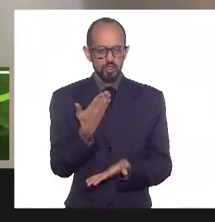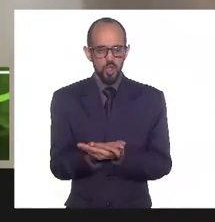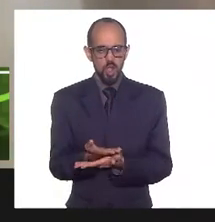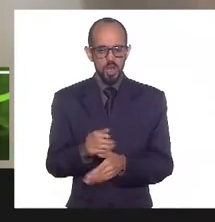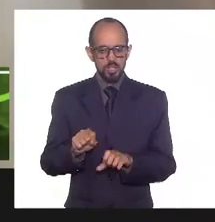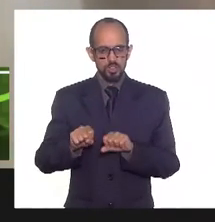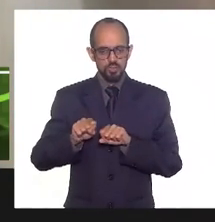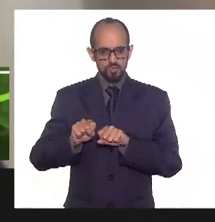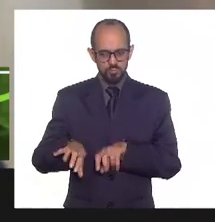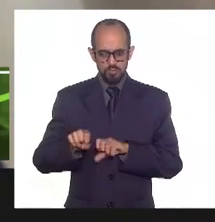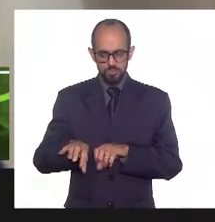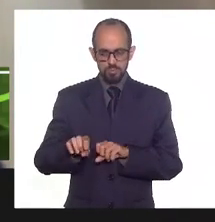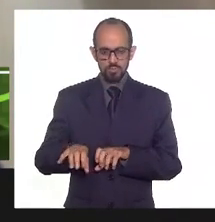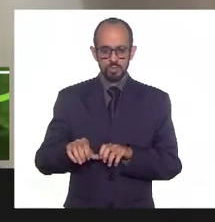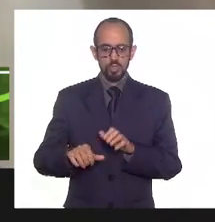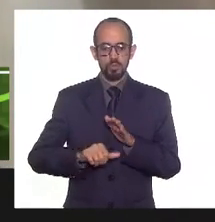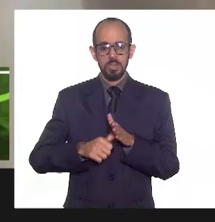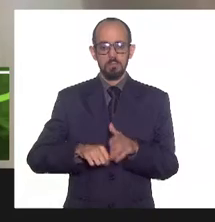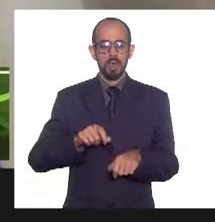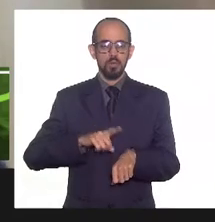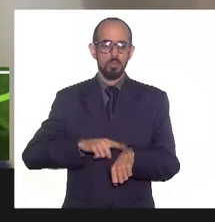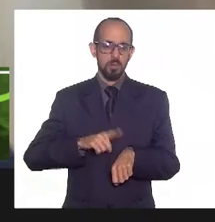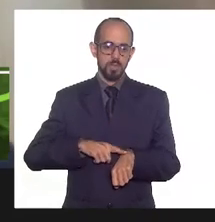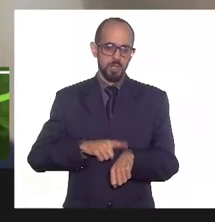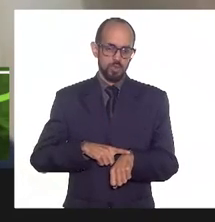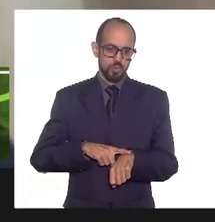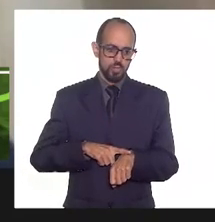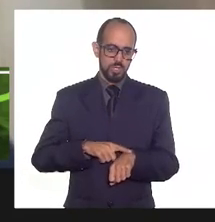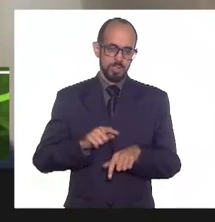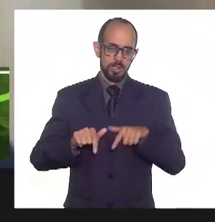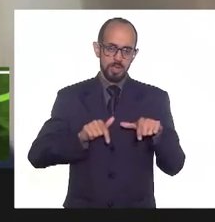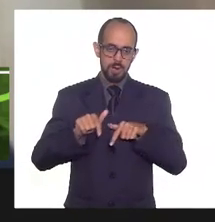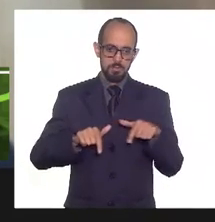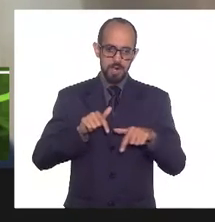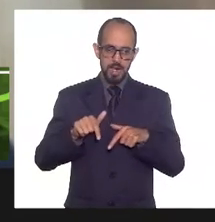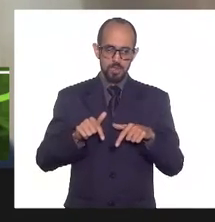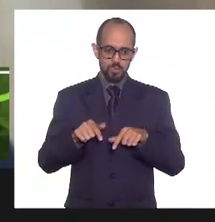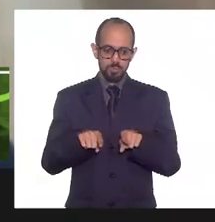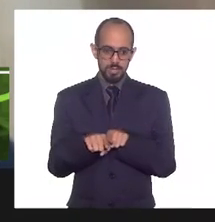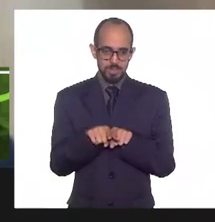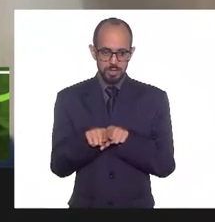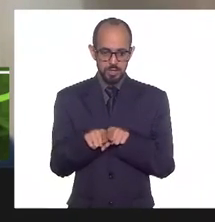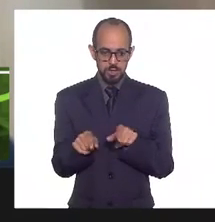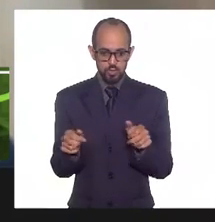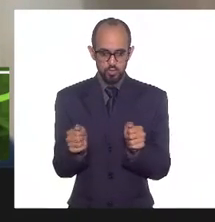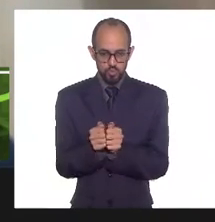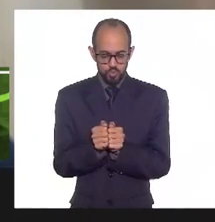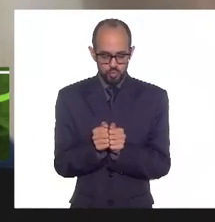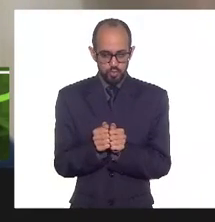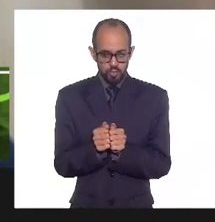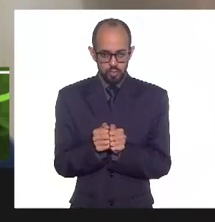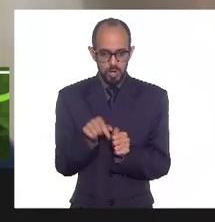momento que se fazia essas coisas esse trabalho da parceria cultural que era um curso e depois